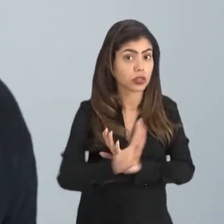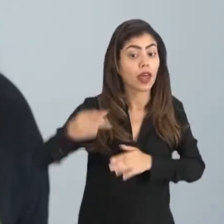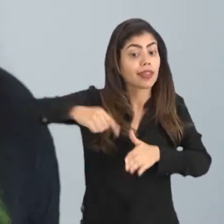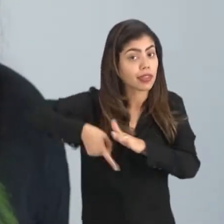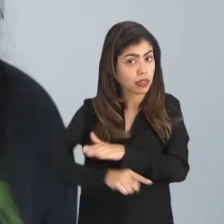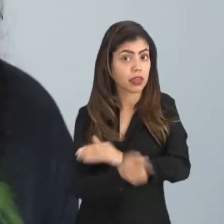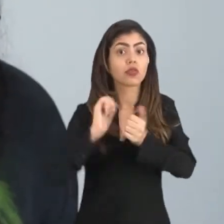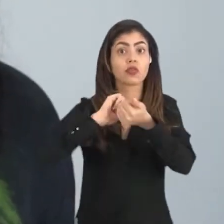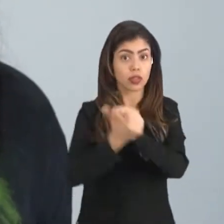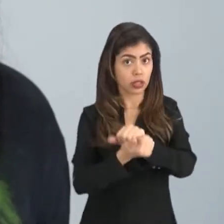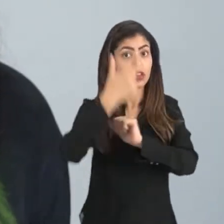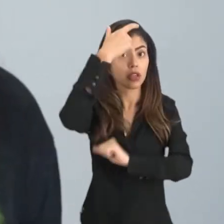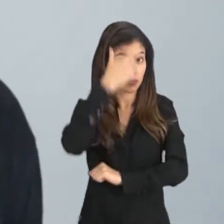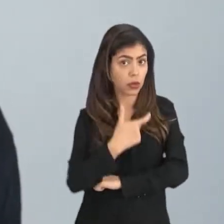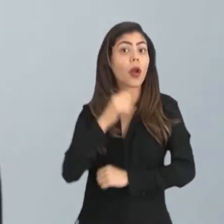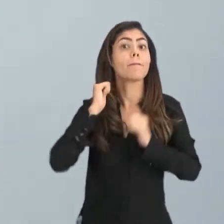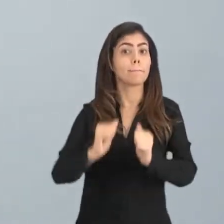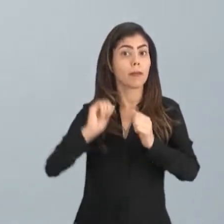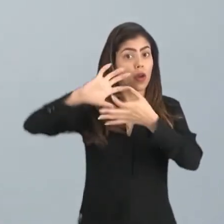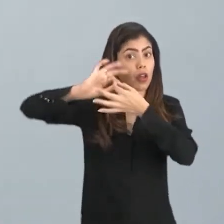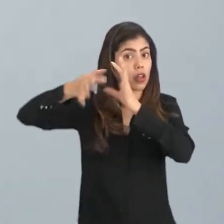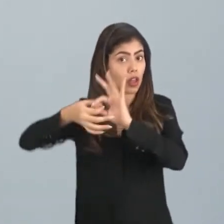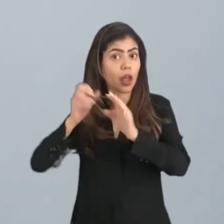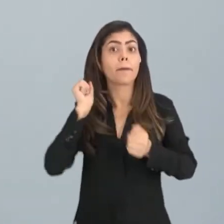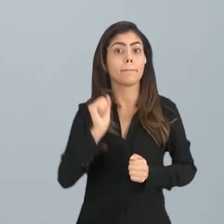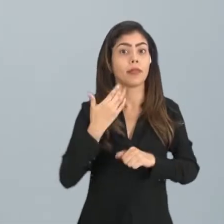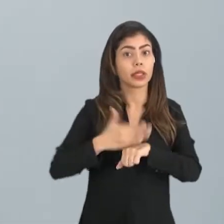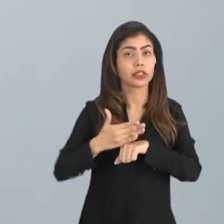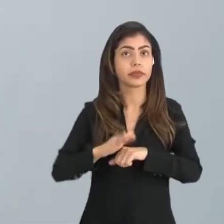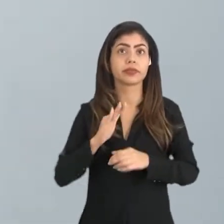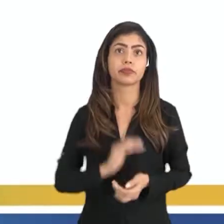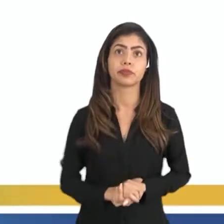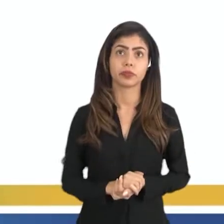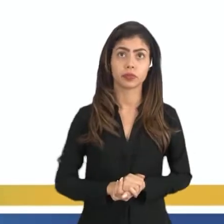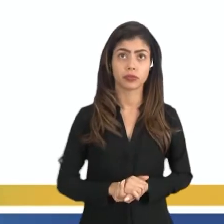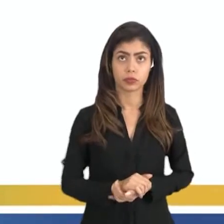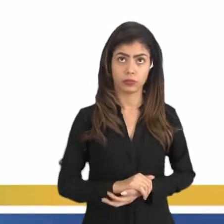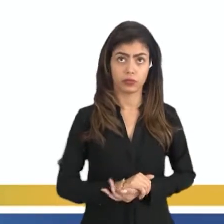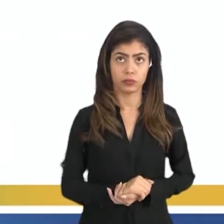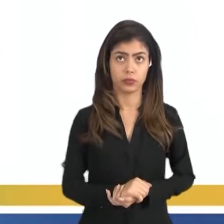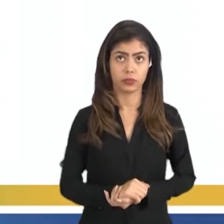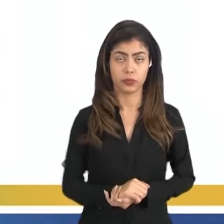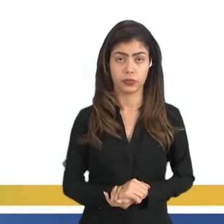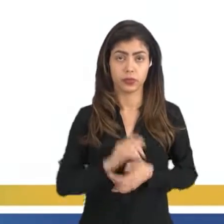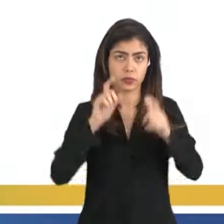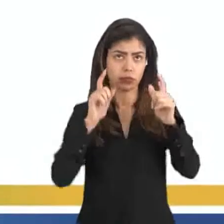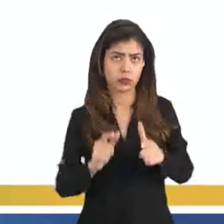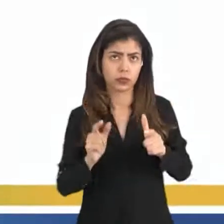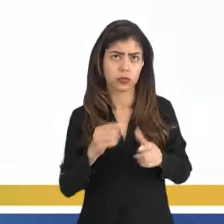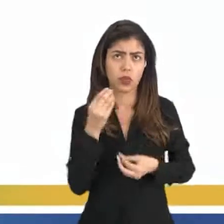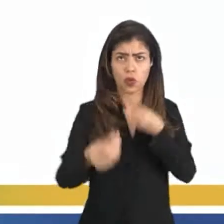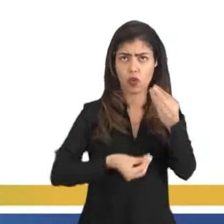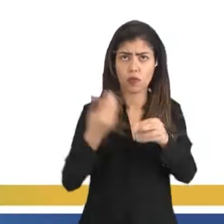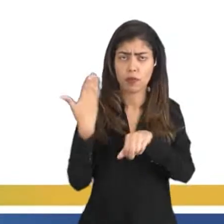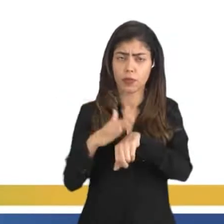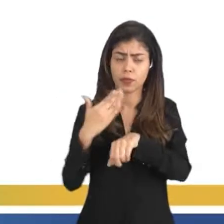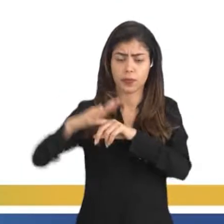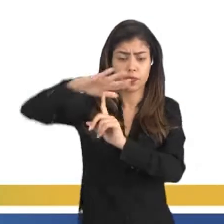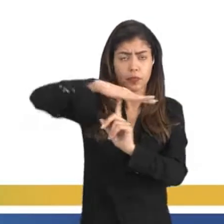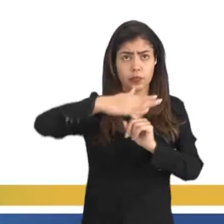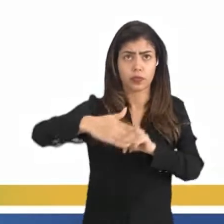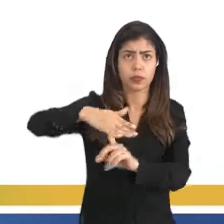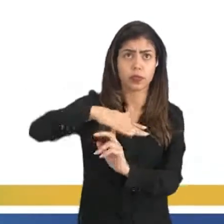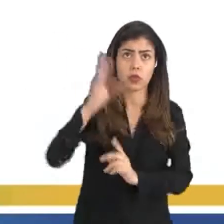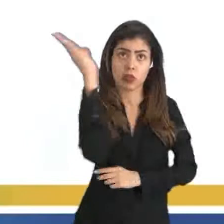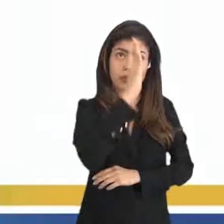dentro do atletismo que a gente pode praticar? Então, vamos conferir. Onde e como praticar o paraquedismo?